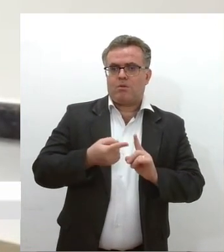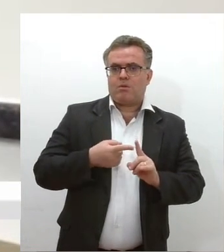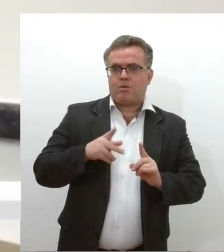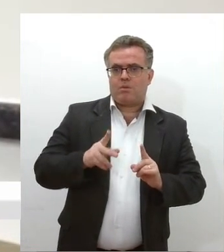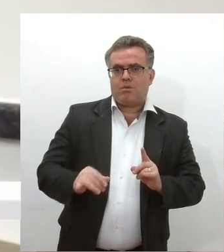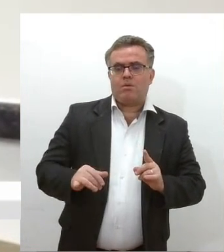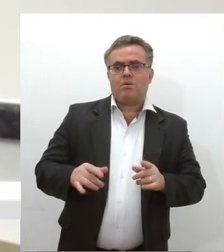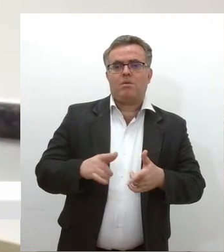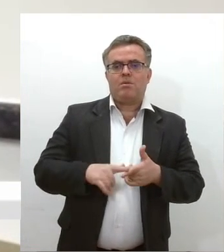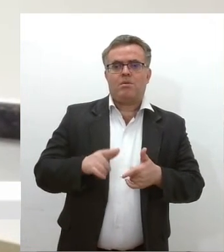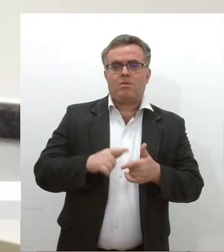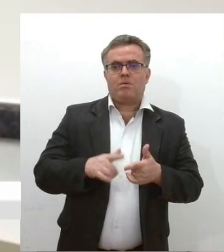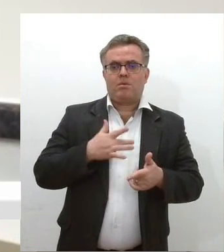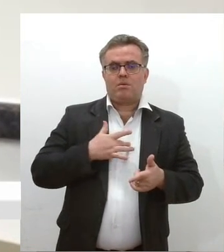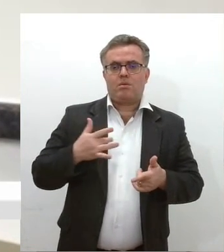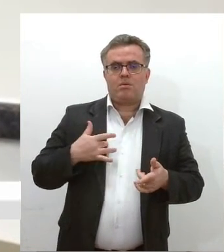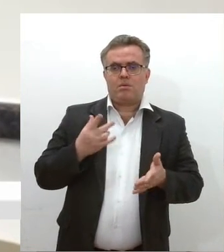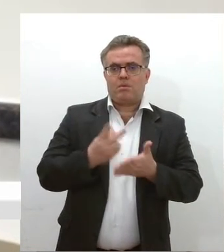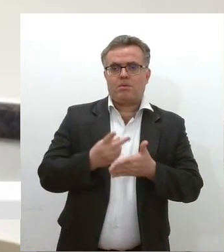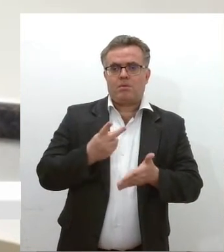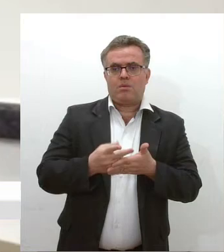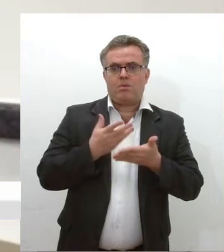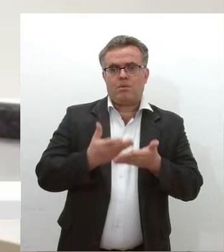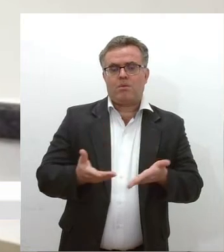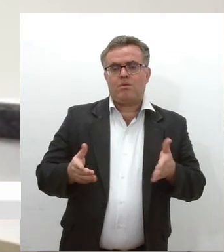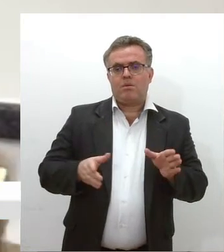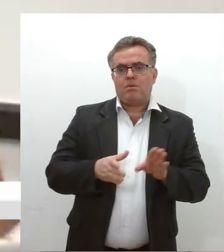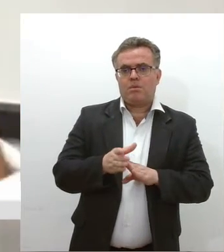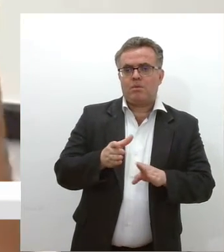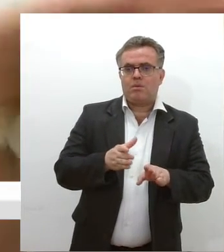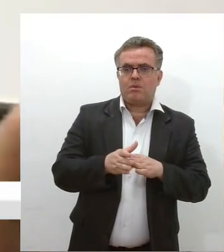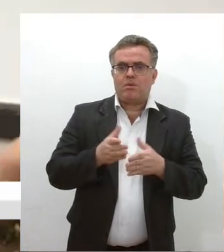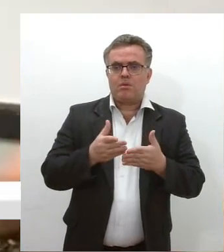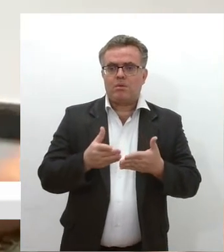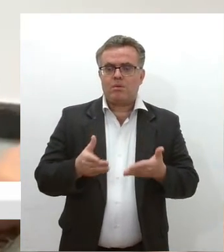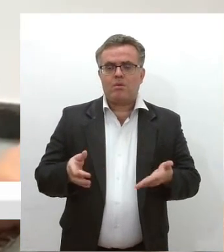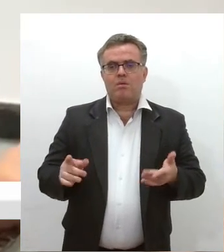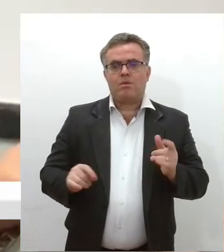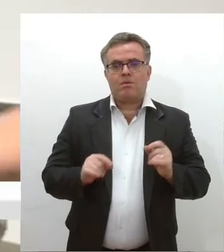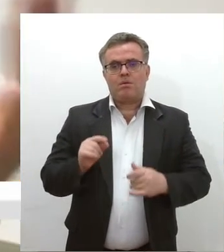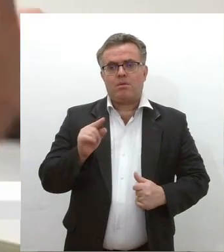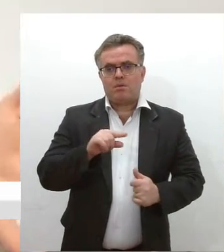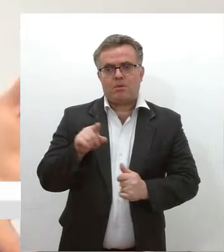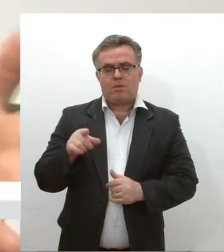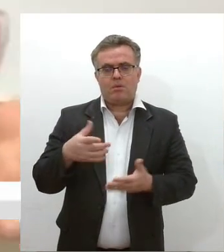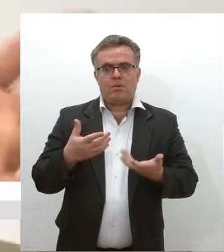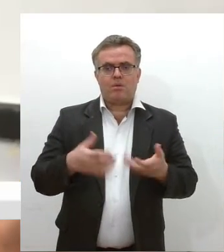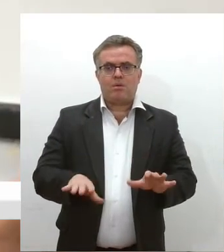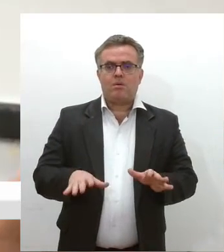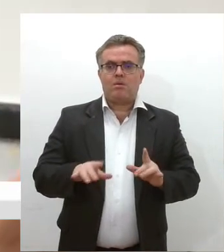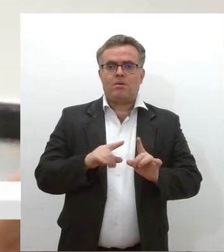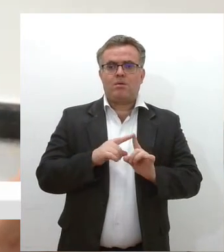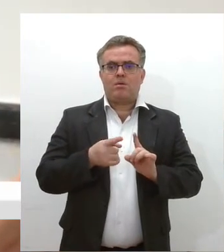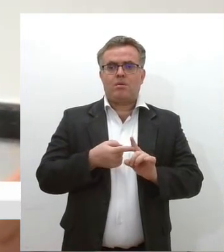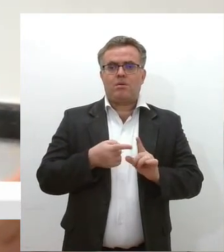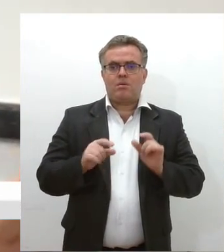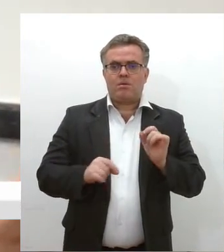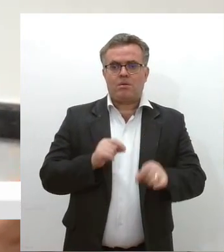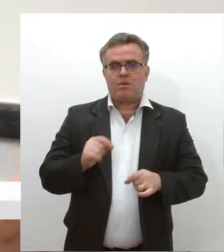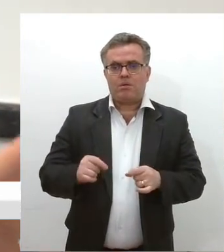que vai ser sempre assim. Eu oriento vocês usarem, vocês que não querem engravidar, usarem o